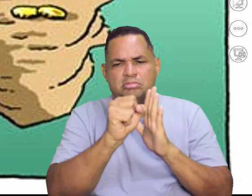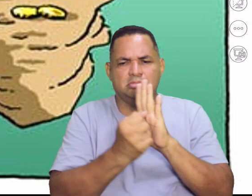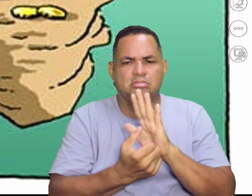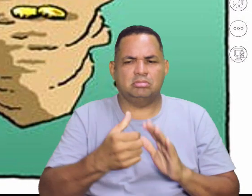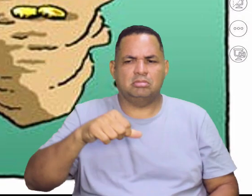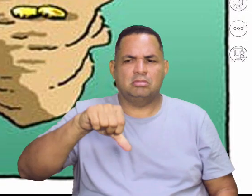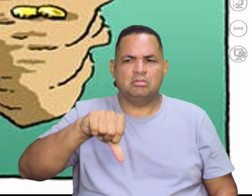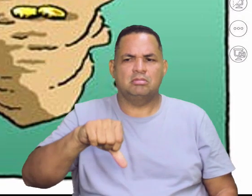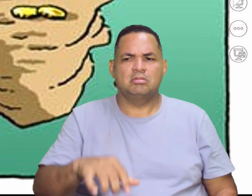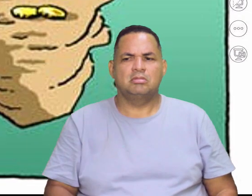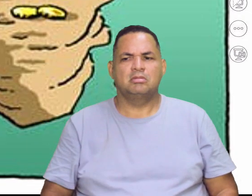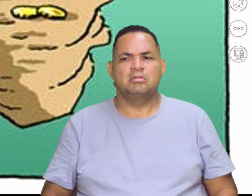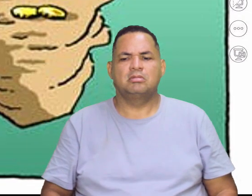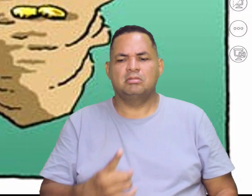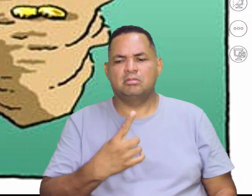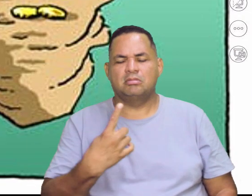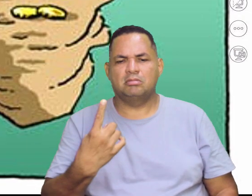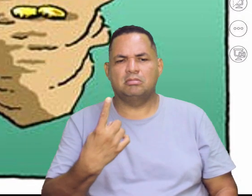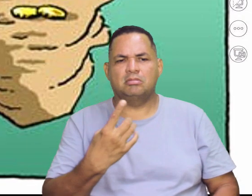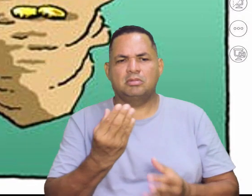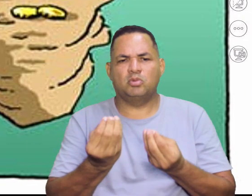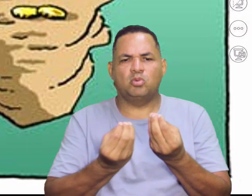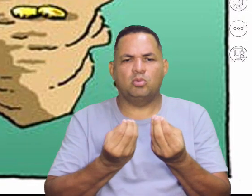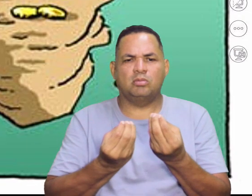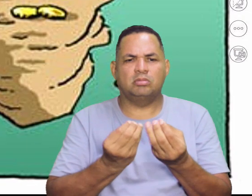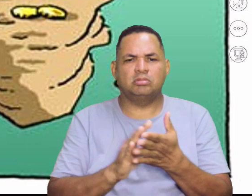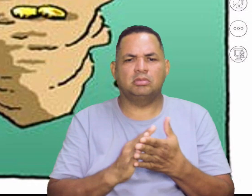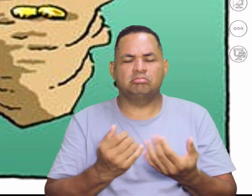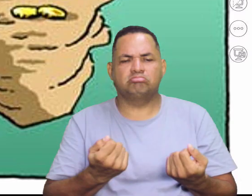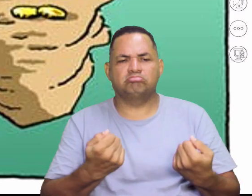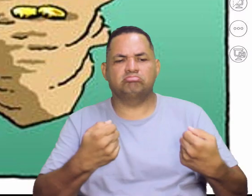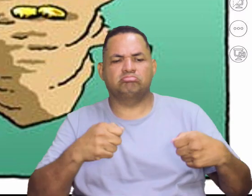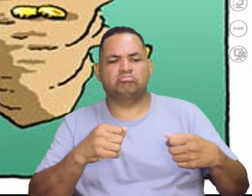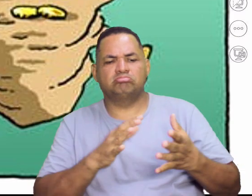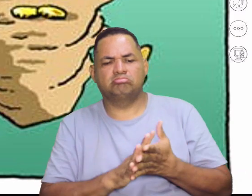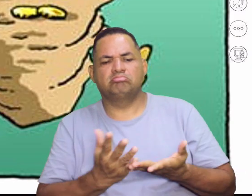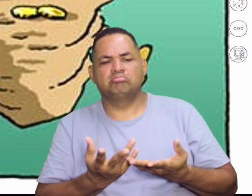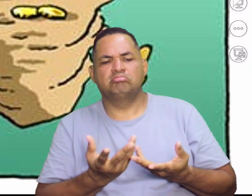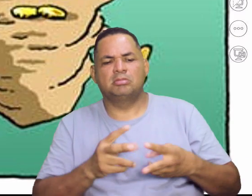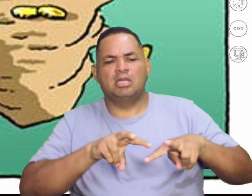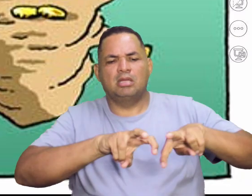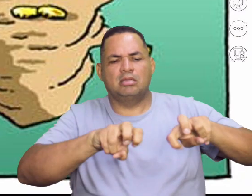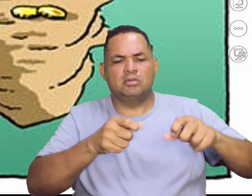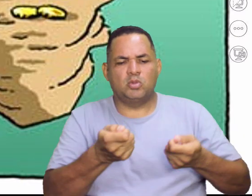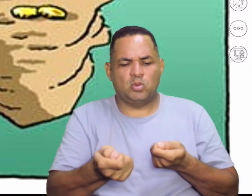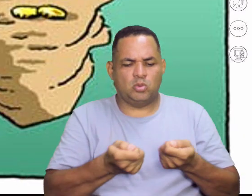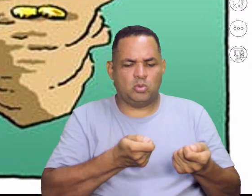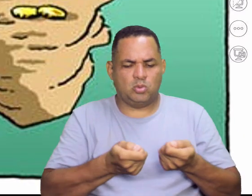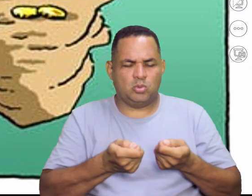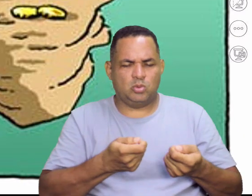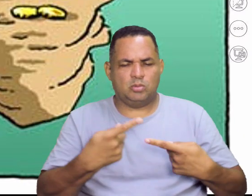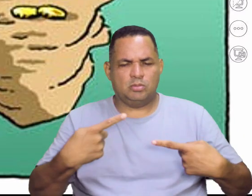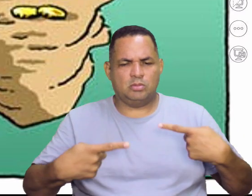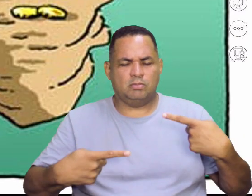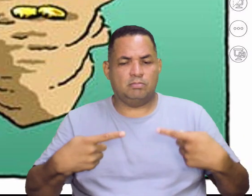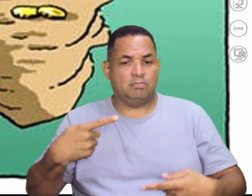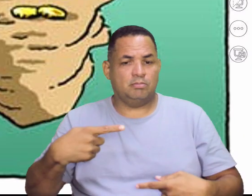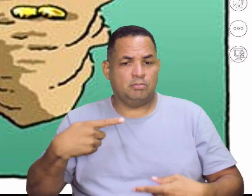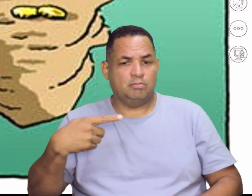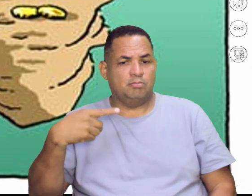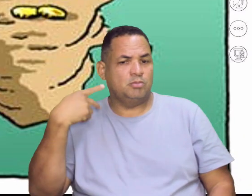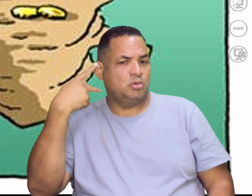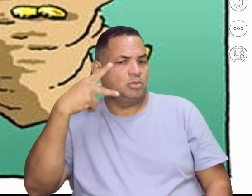aí, pessoal, nós vamos ver as formas de dominação, de exploração e controle político e militar.